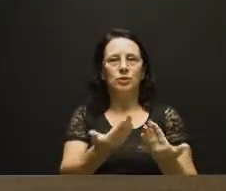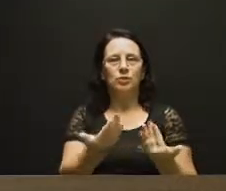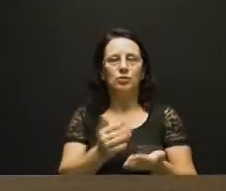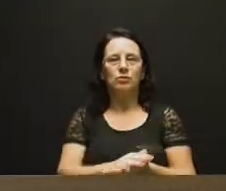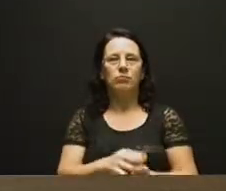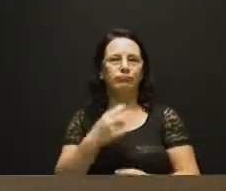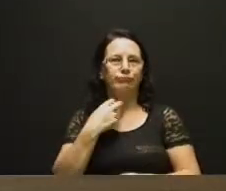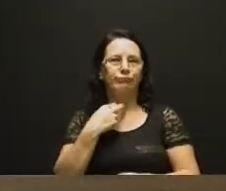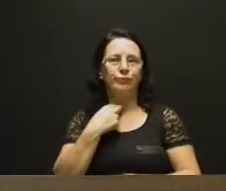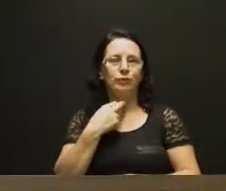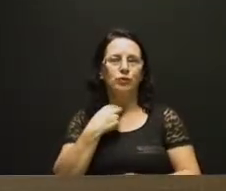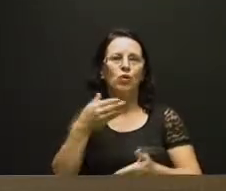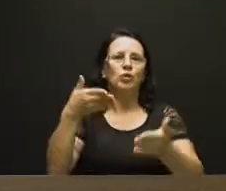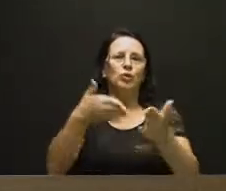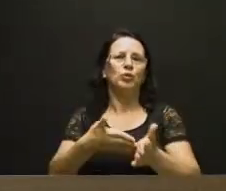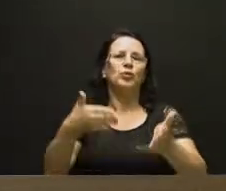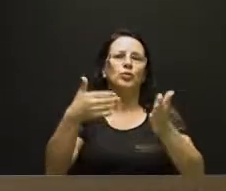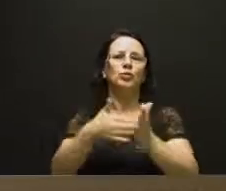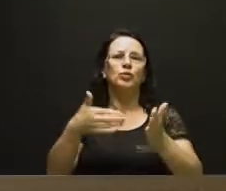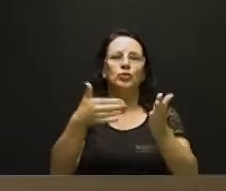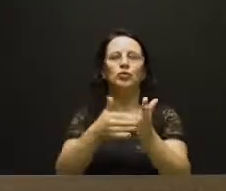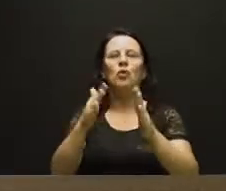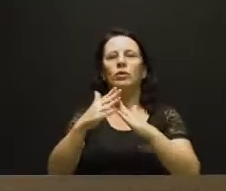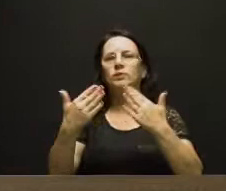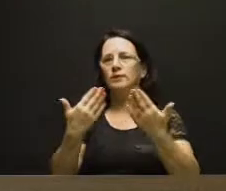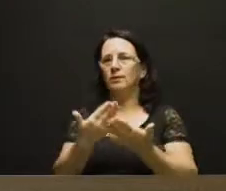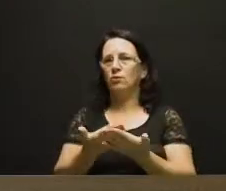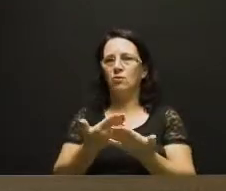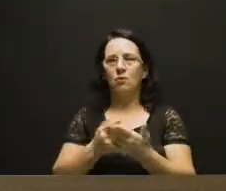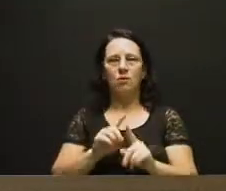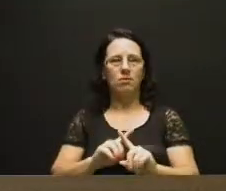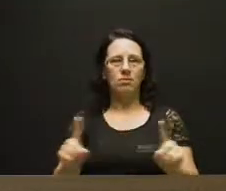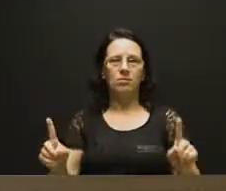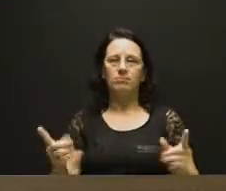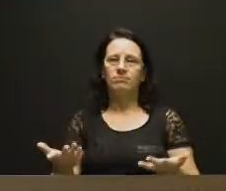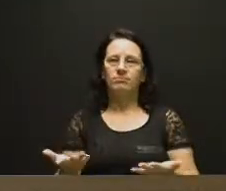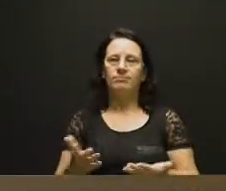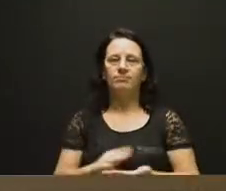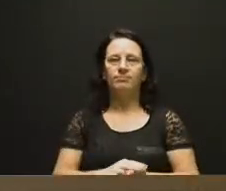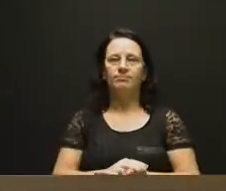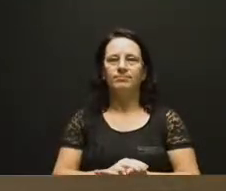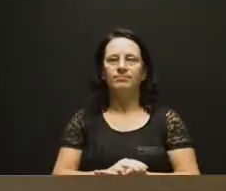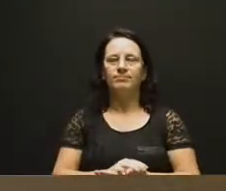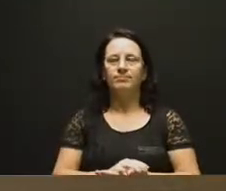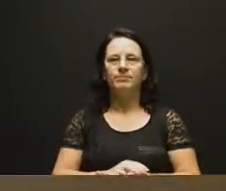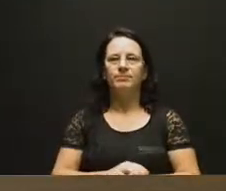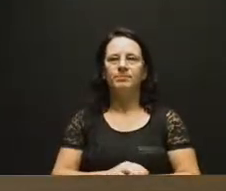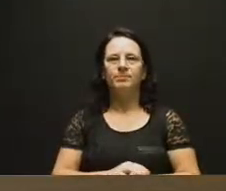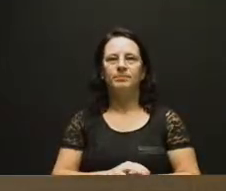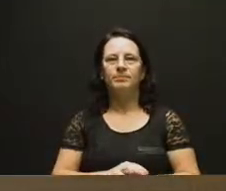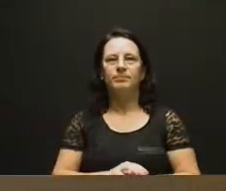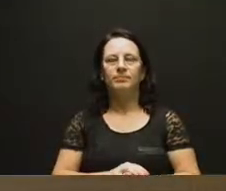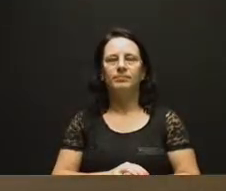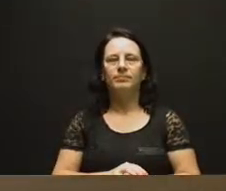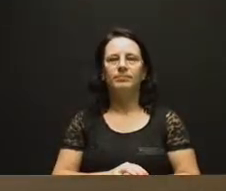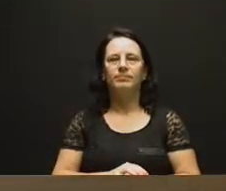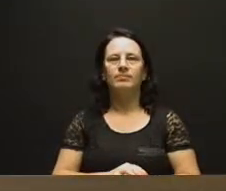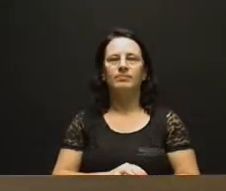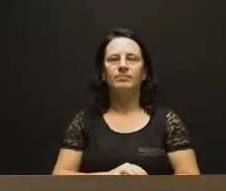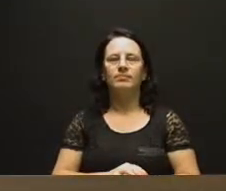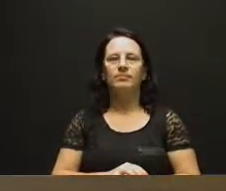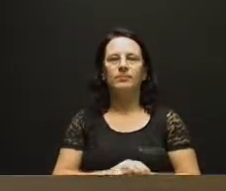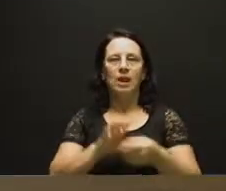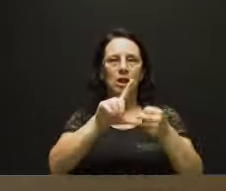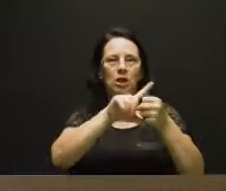não pode ser ele não pode sofrer prejuízo por conta dessa escassez de serviço pode passar então